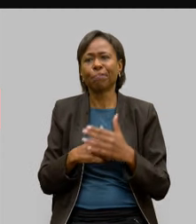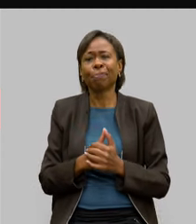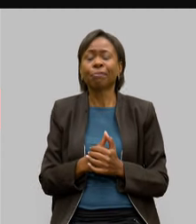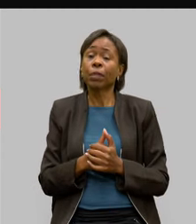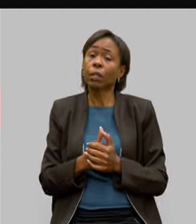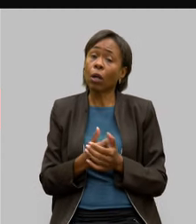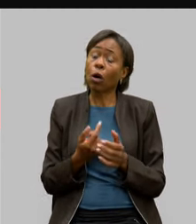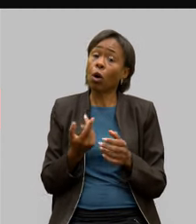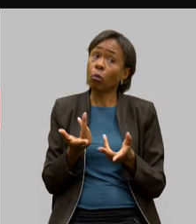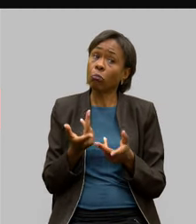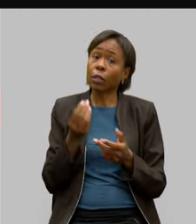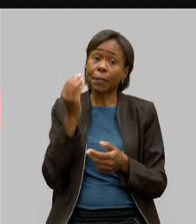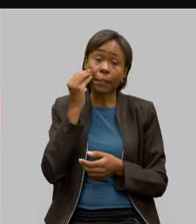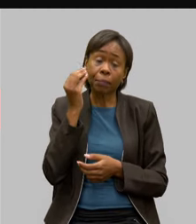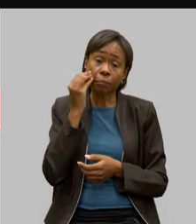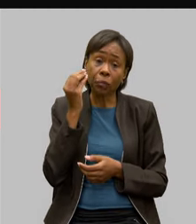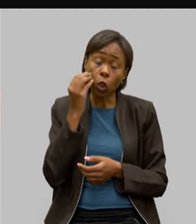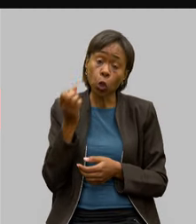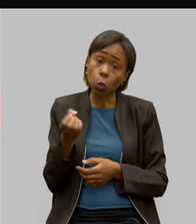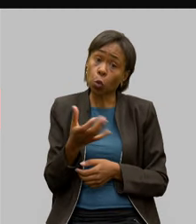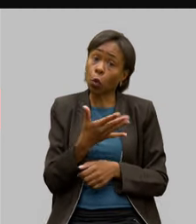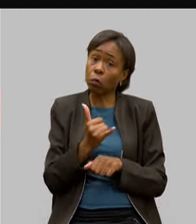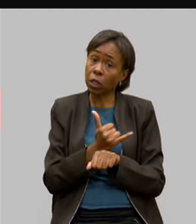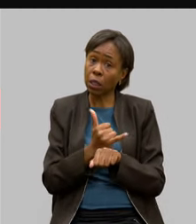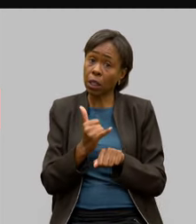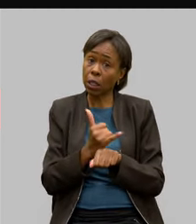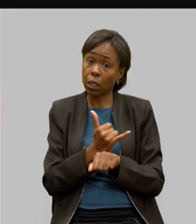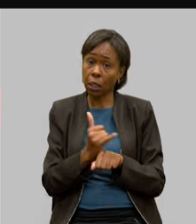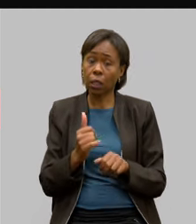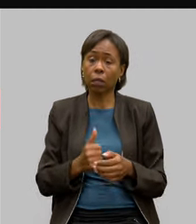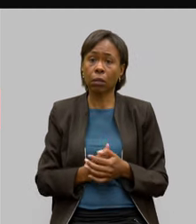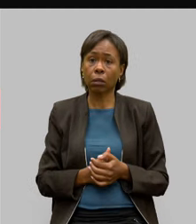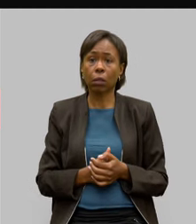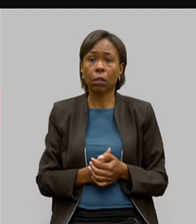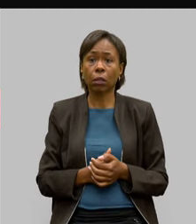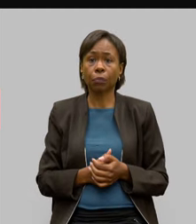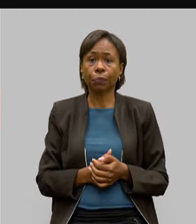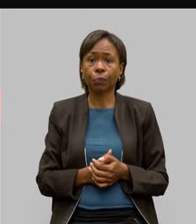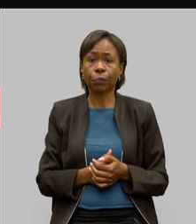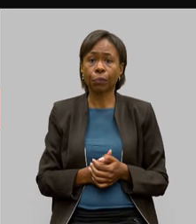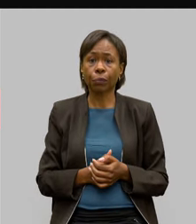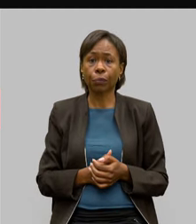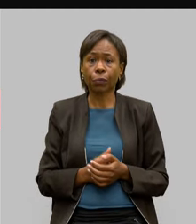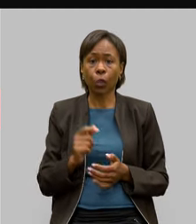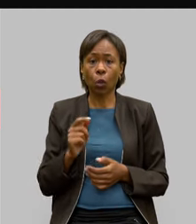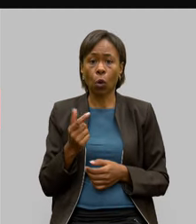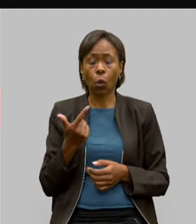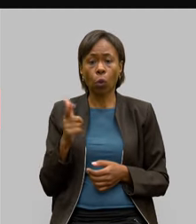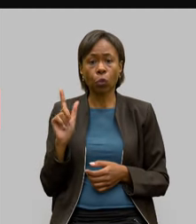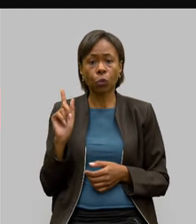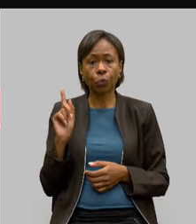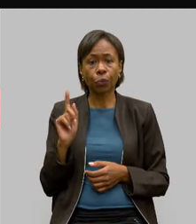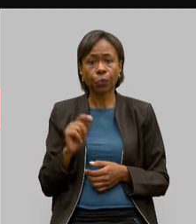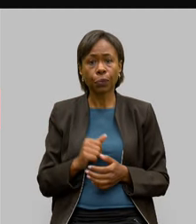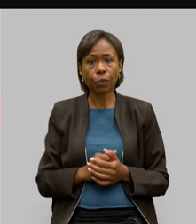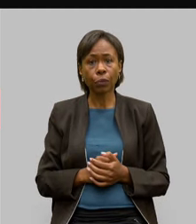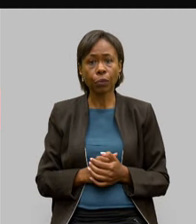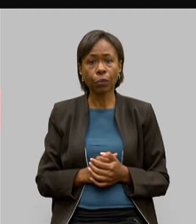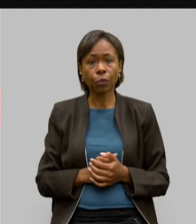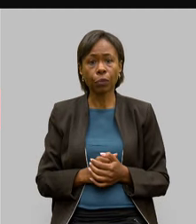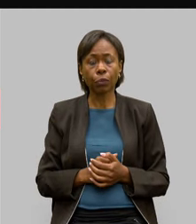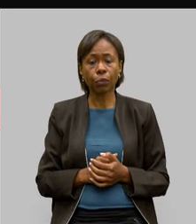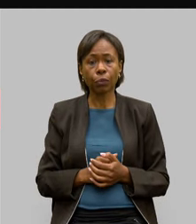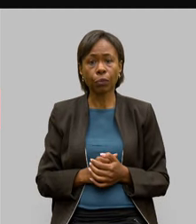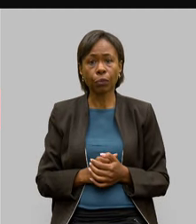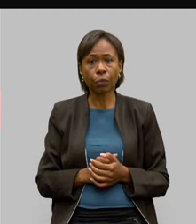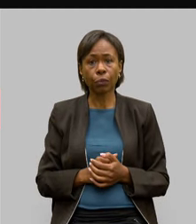buscando novos meios eu acho que trei um meio de trabalho né então próximo slide por favor que é